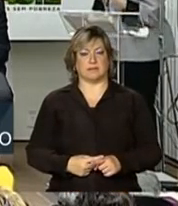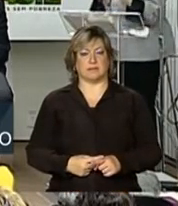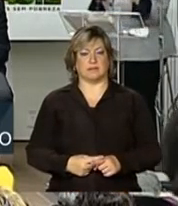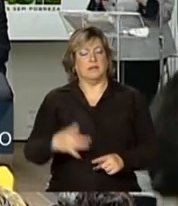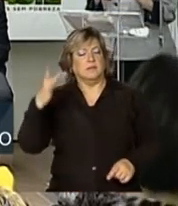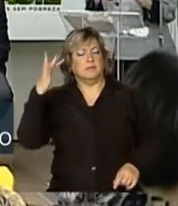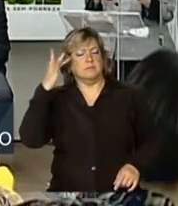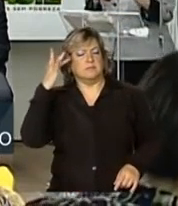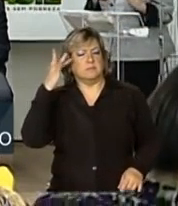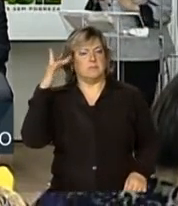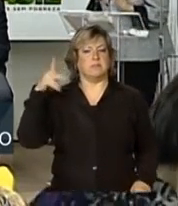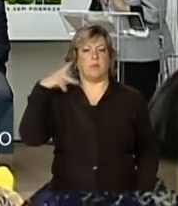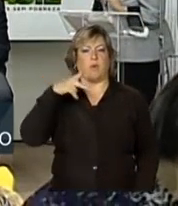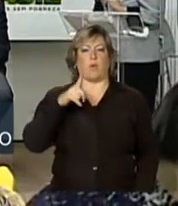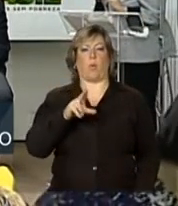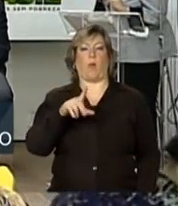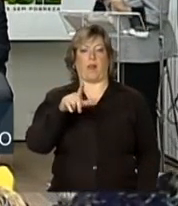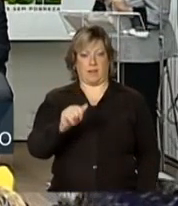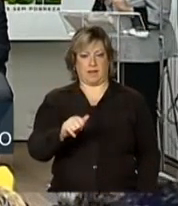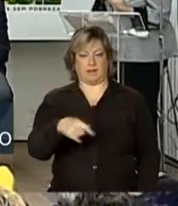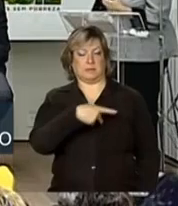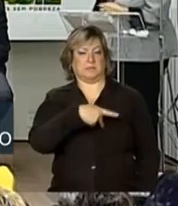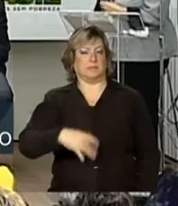perspicácia política do presidente Lula,